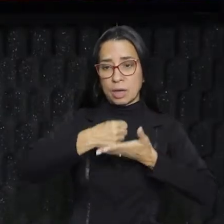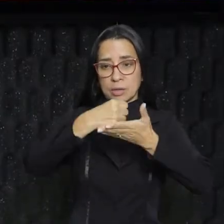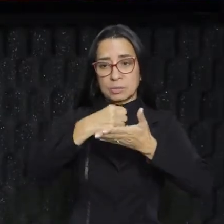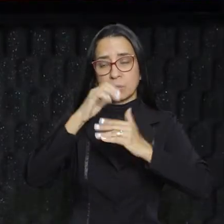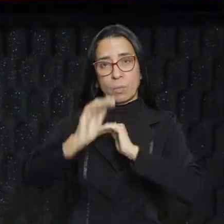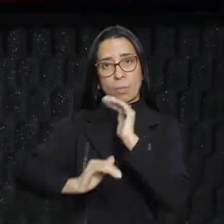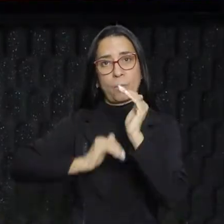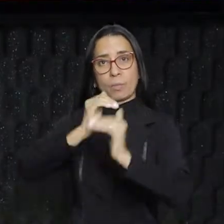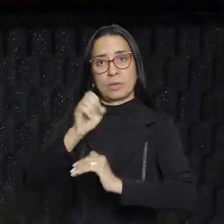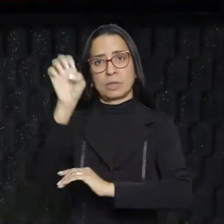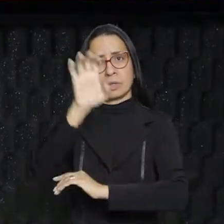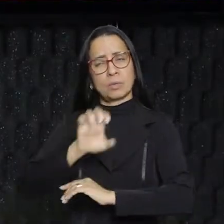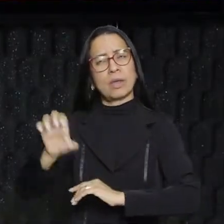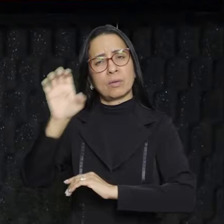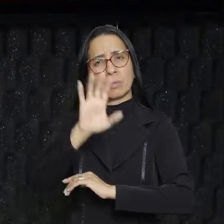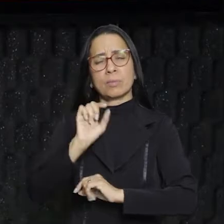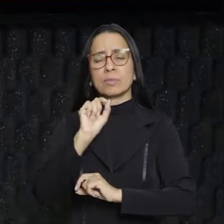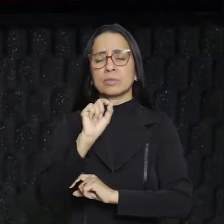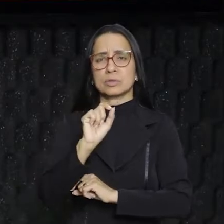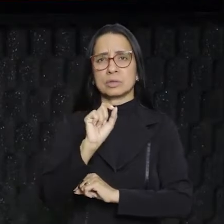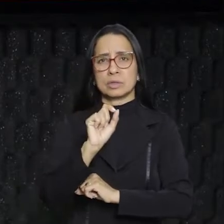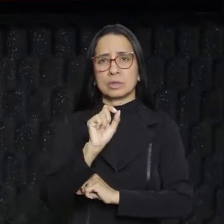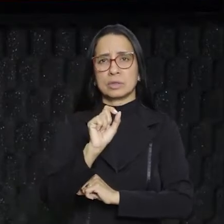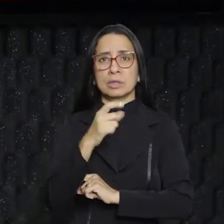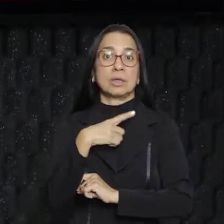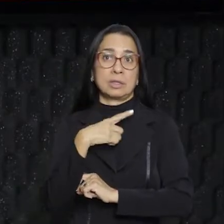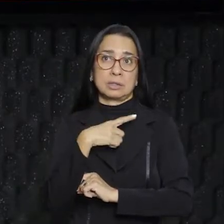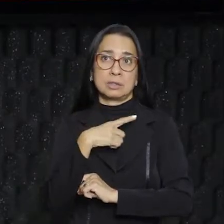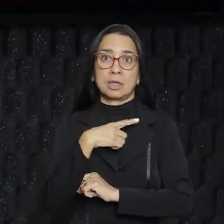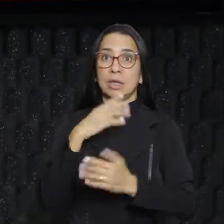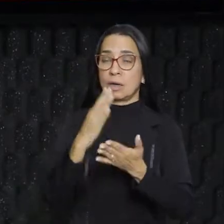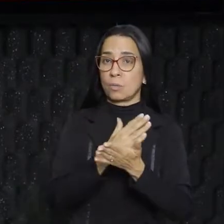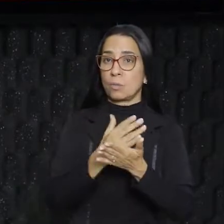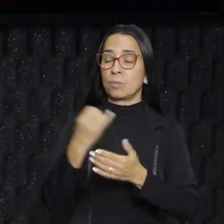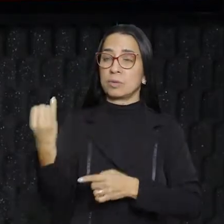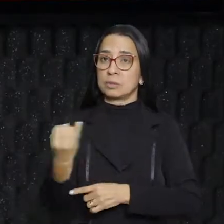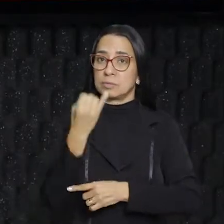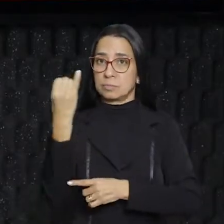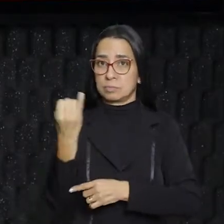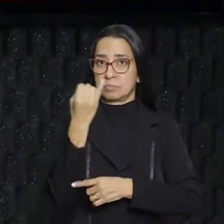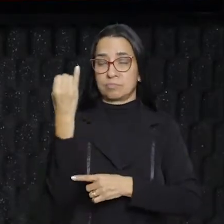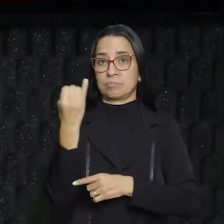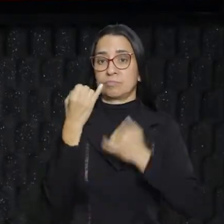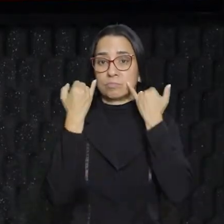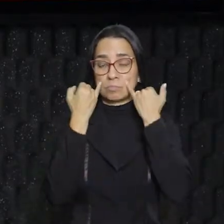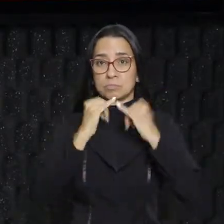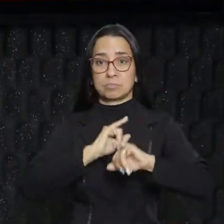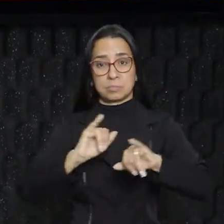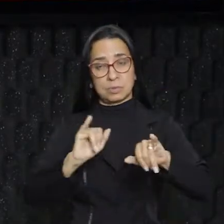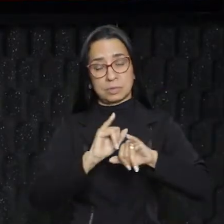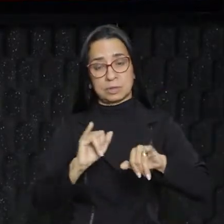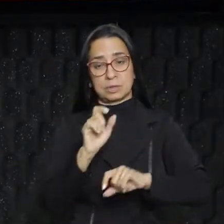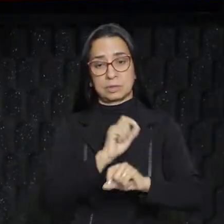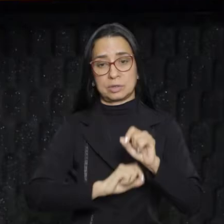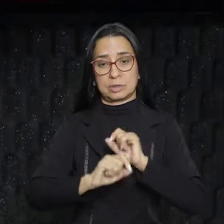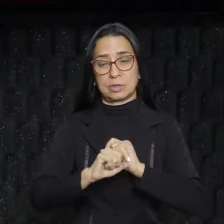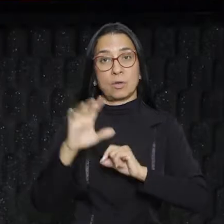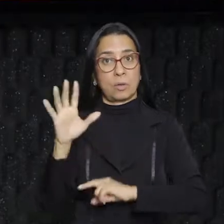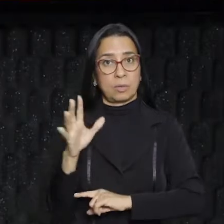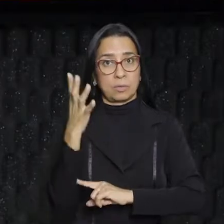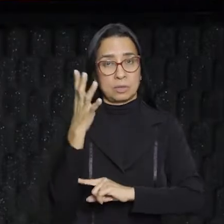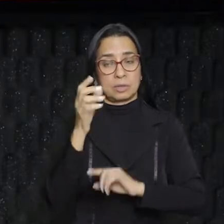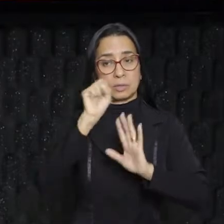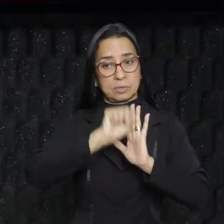quê? Já tira algumas informações importantes daí, ou seja, foi um fenômeno que aconteceu no século XX, ou seja, entre